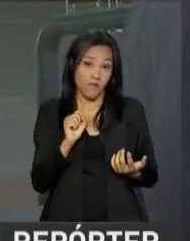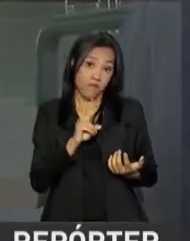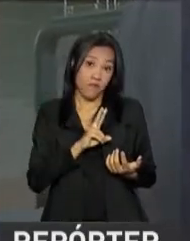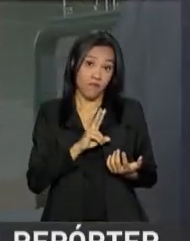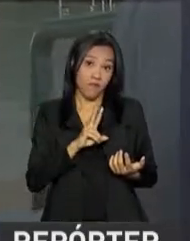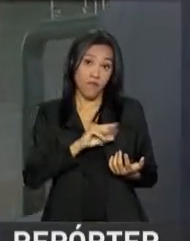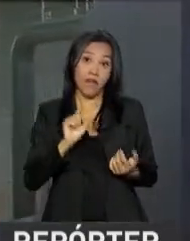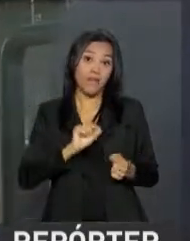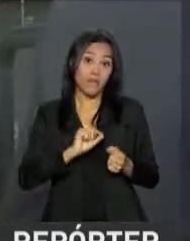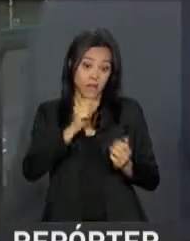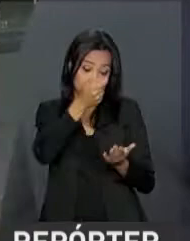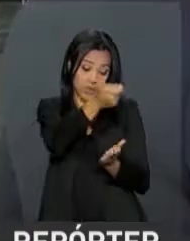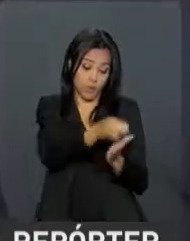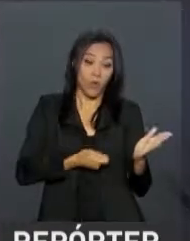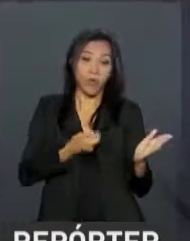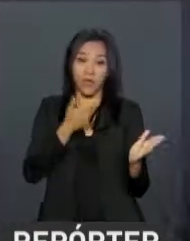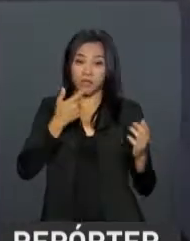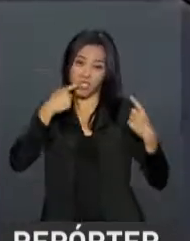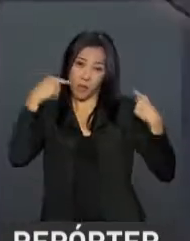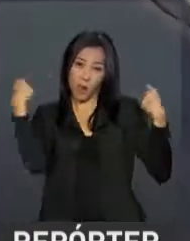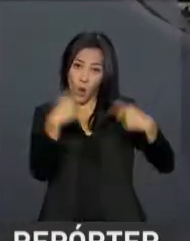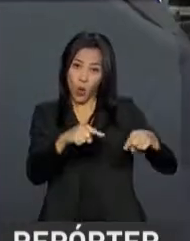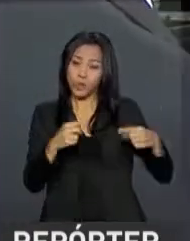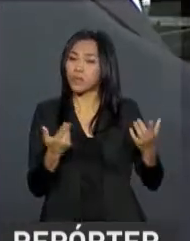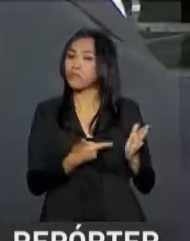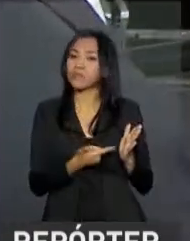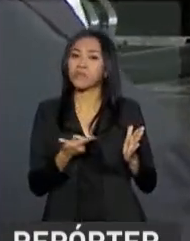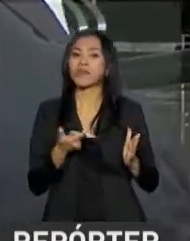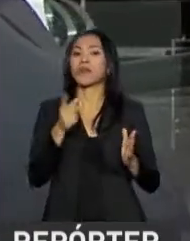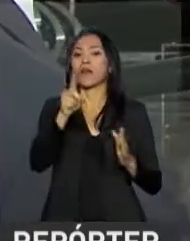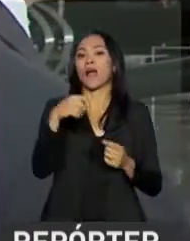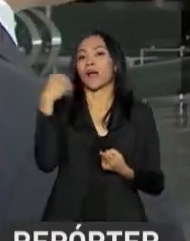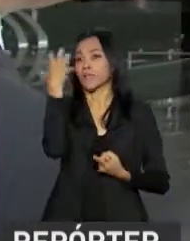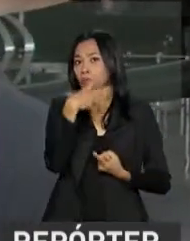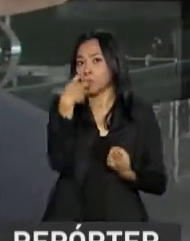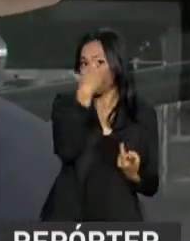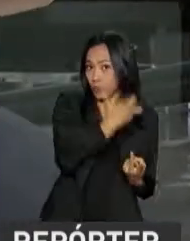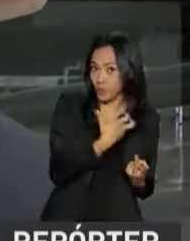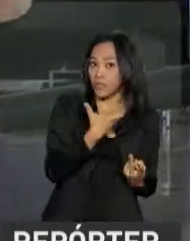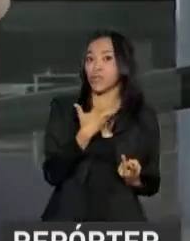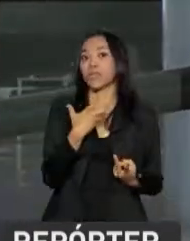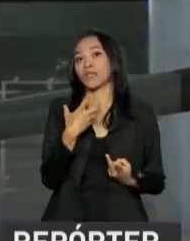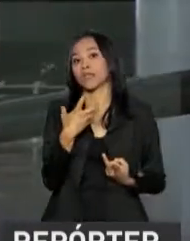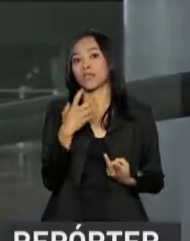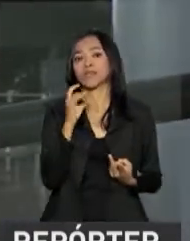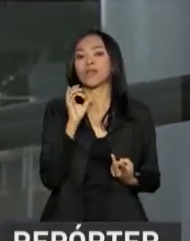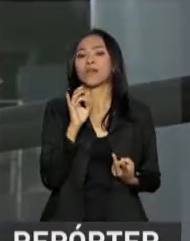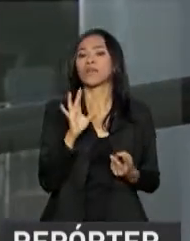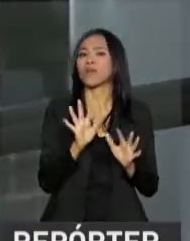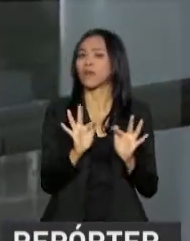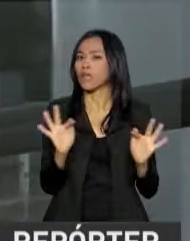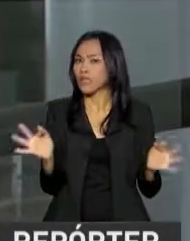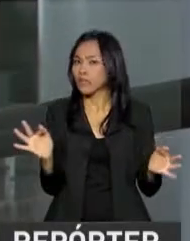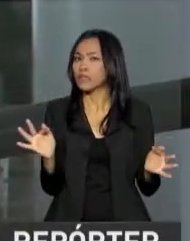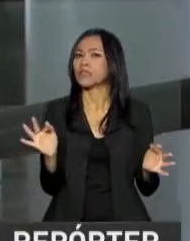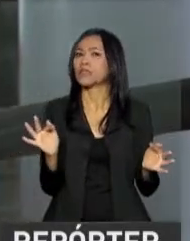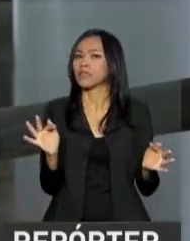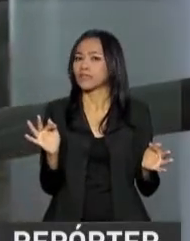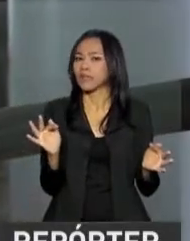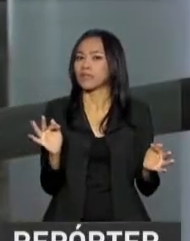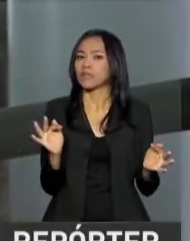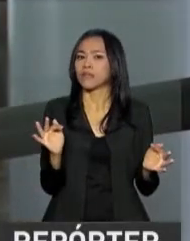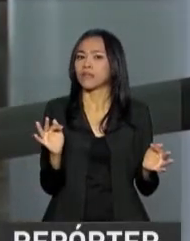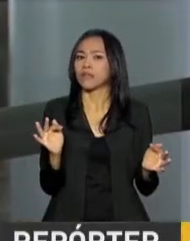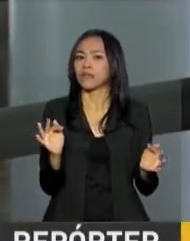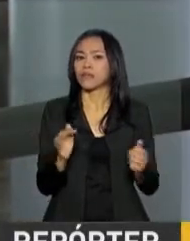a essa nota de repúdio boa tarde a canções foram denominadas só soube de leve e vai fazer a fila